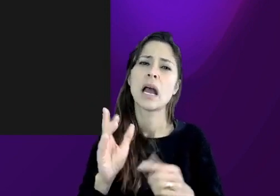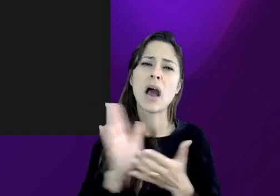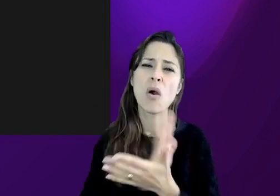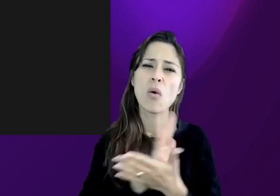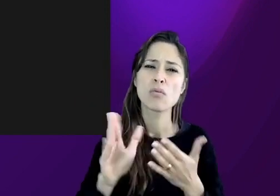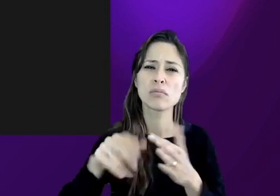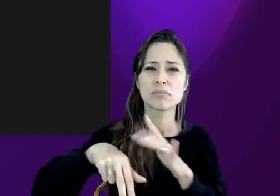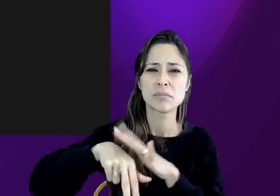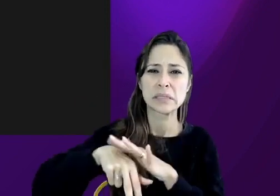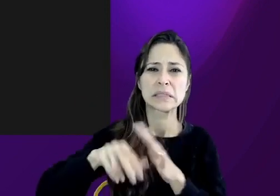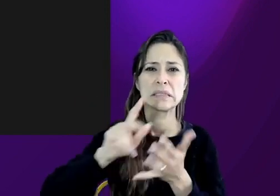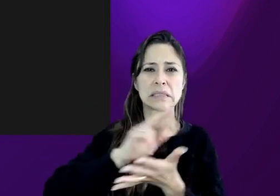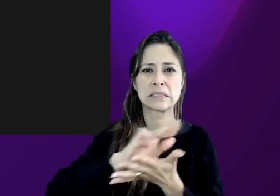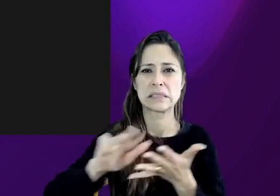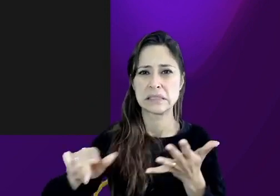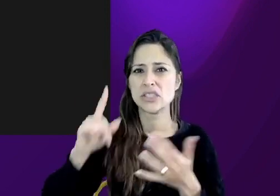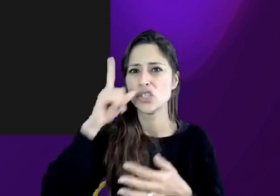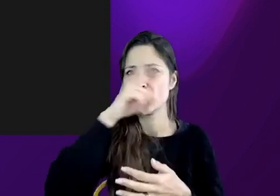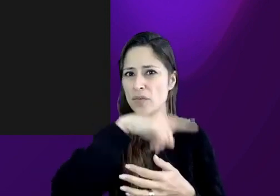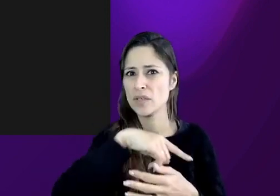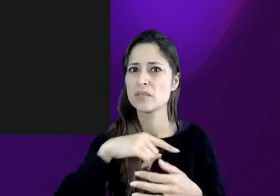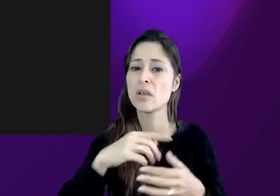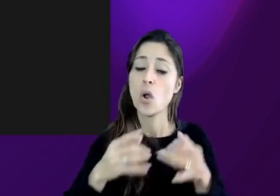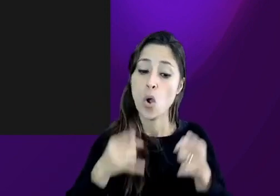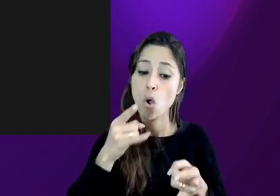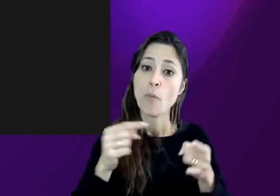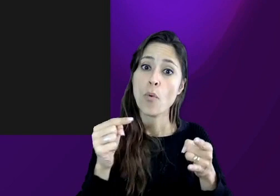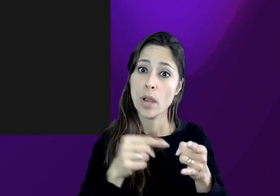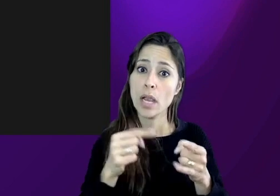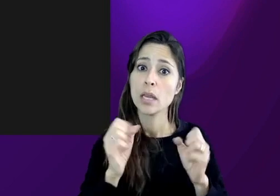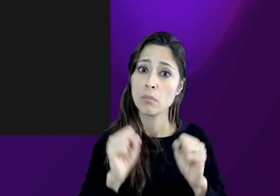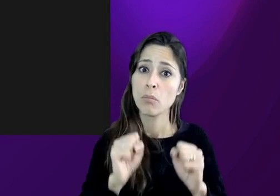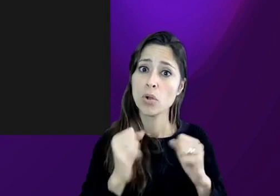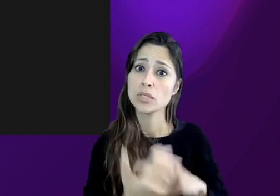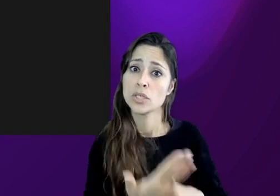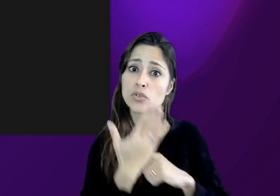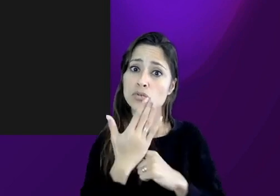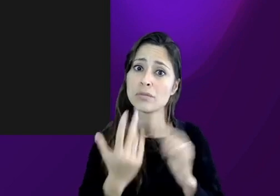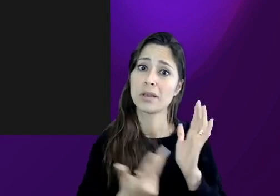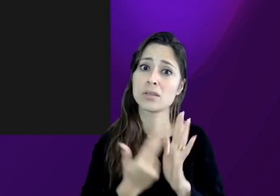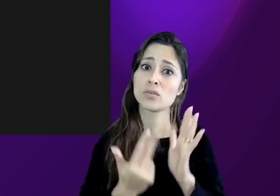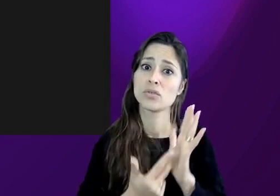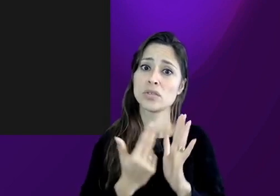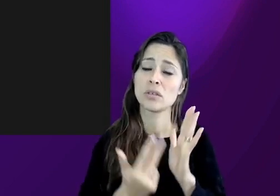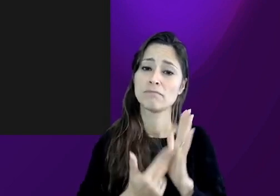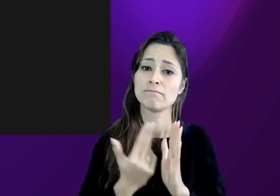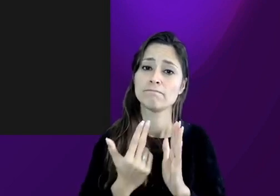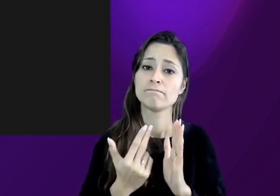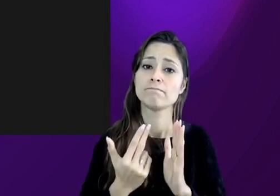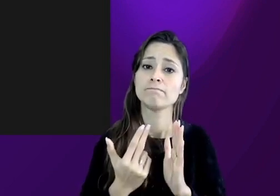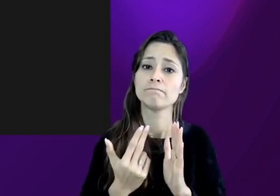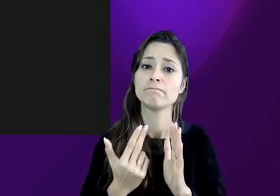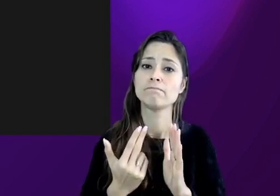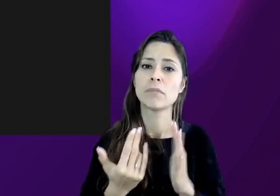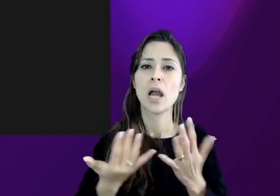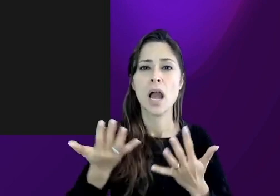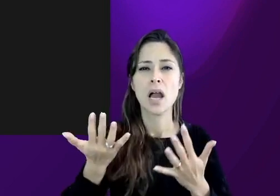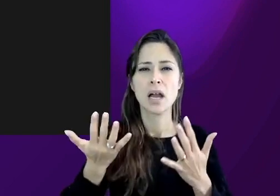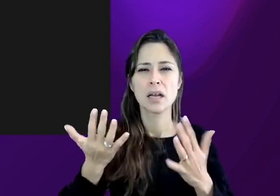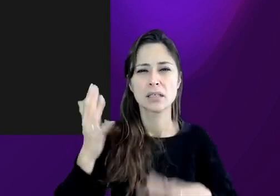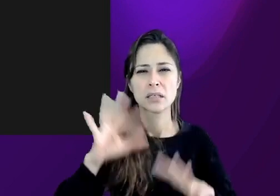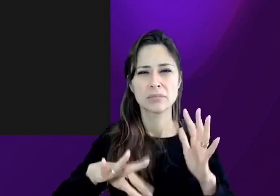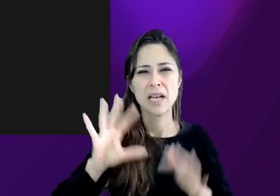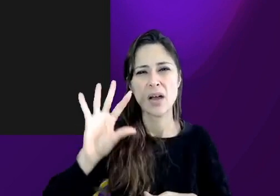final, eles são mais fáceis para o robô. Eu tenho casos que realmente nós acabamos